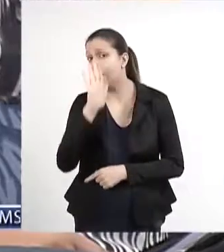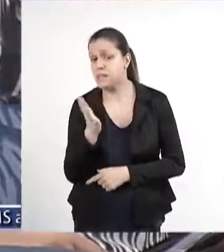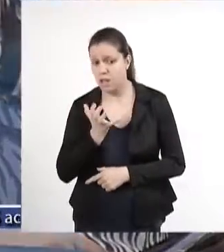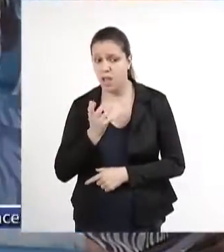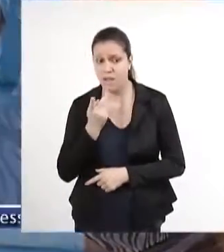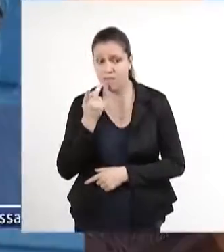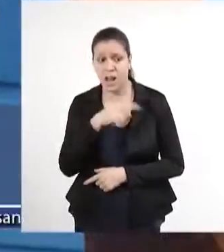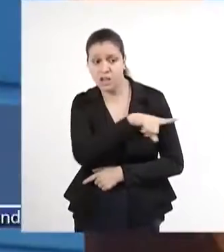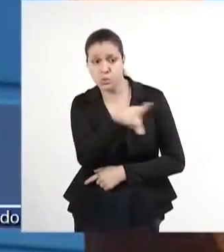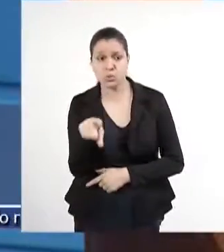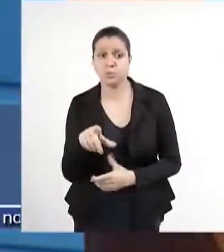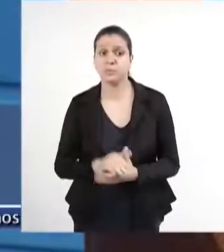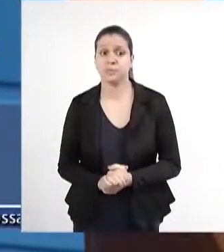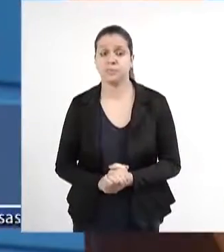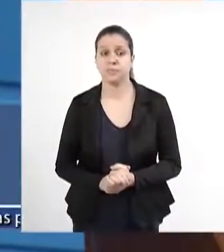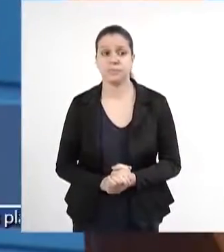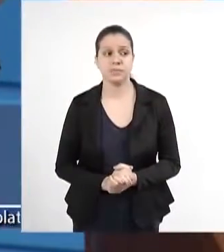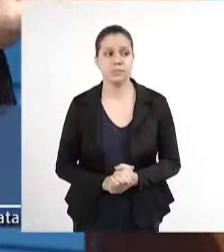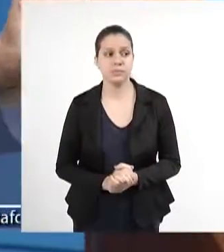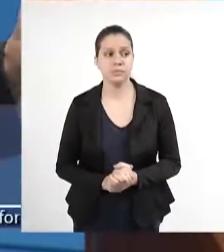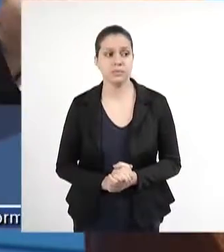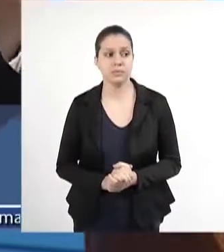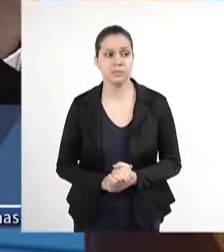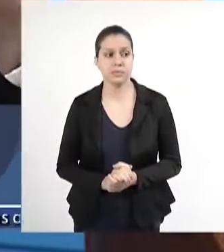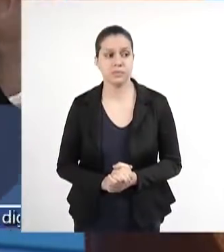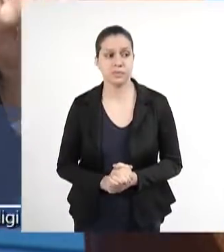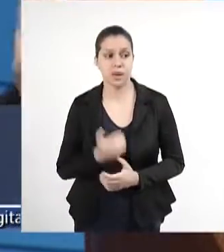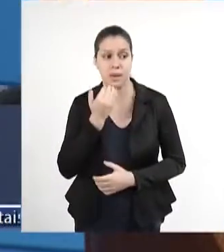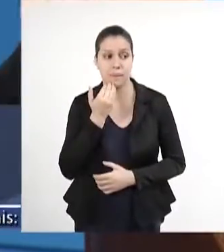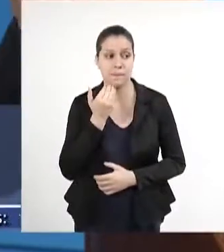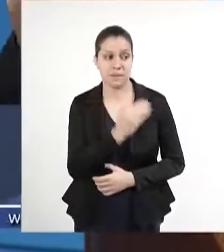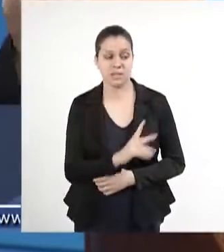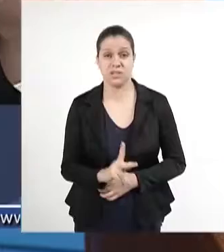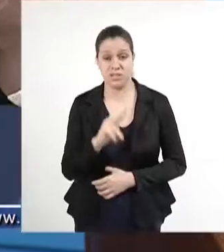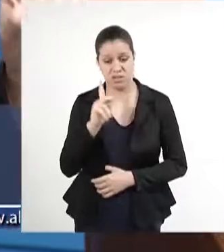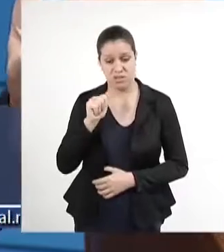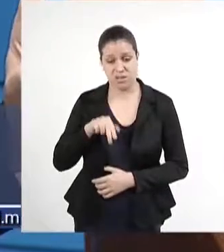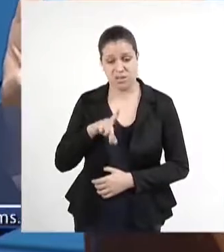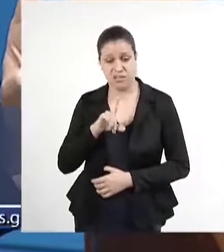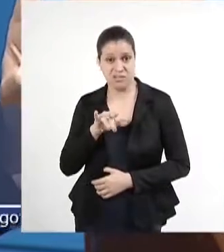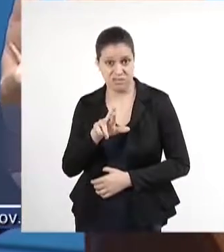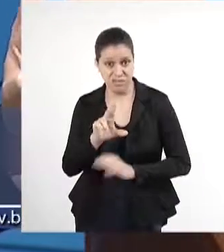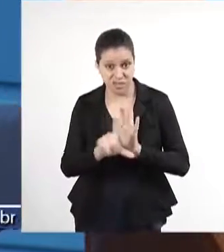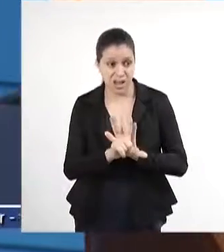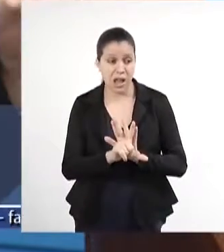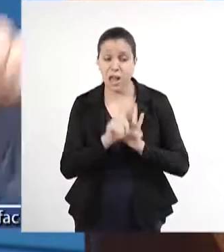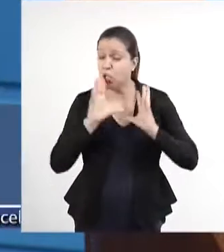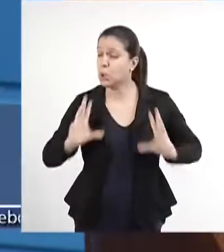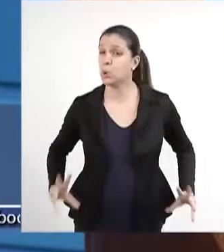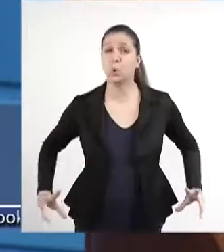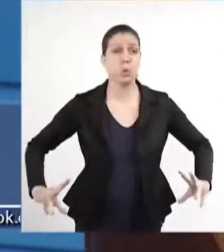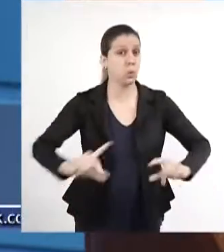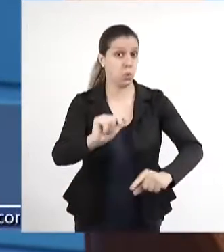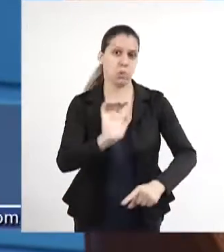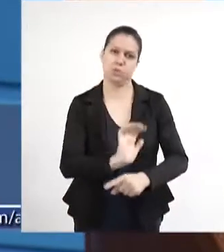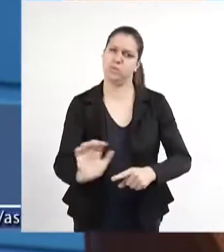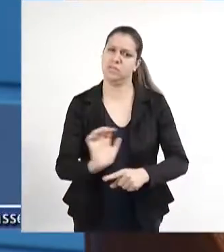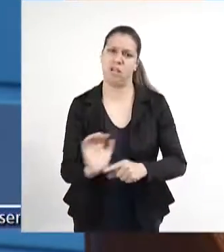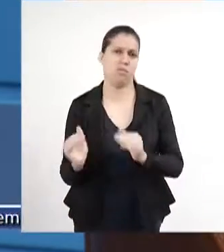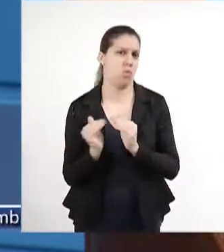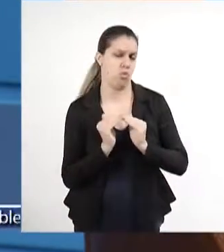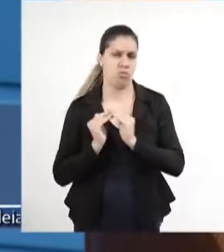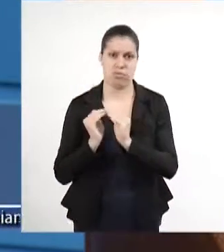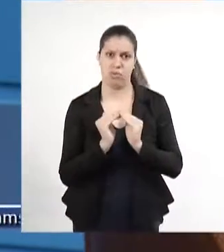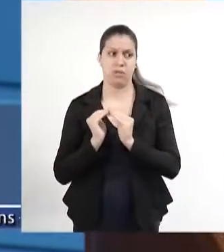deputados, unanimidade. Esse pedido da Lei Candir é unanimidade. Do jeito que a gente produz